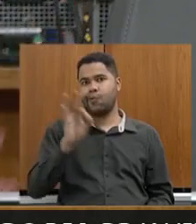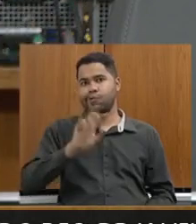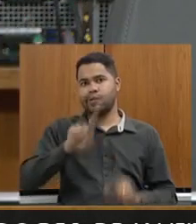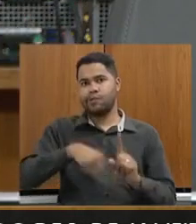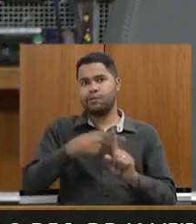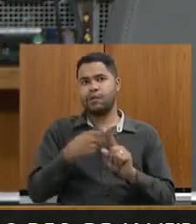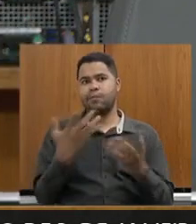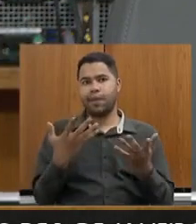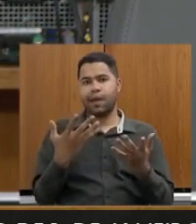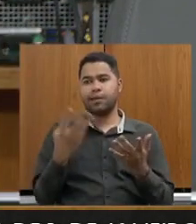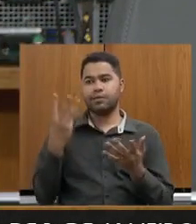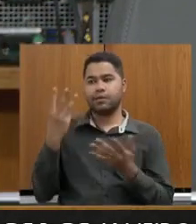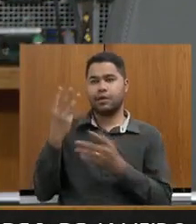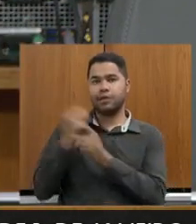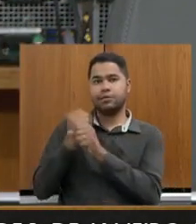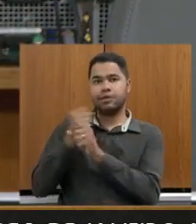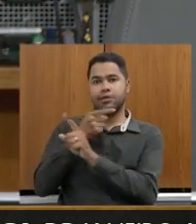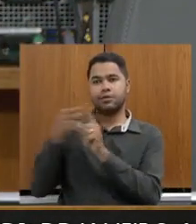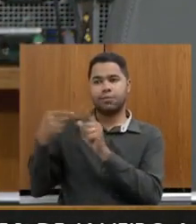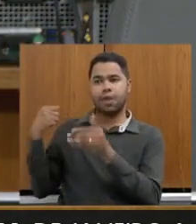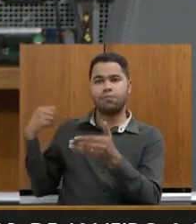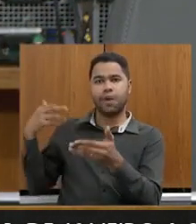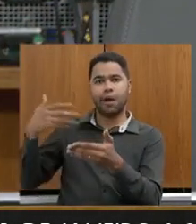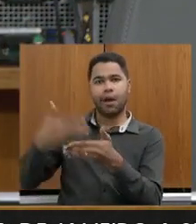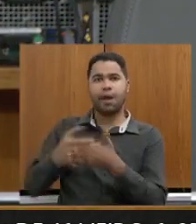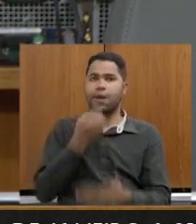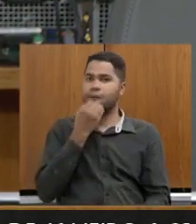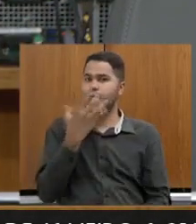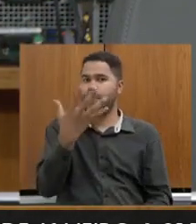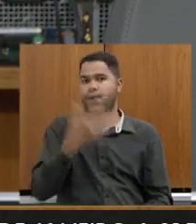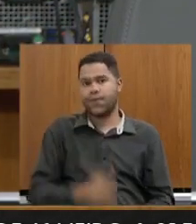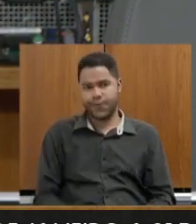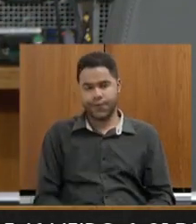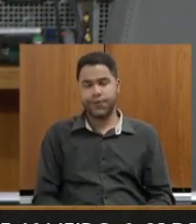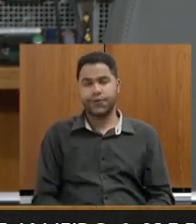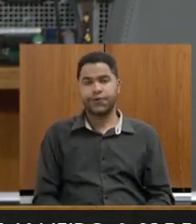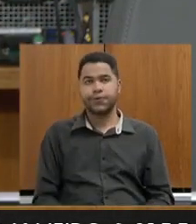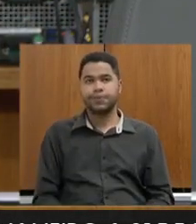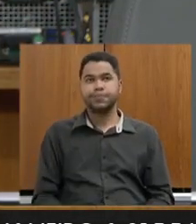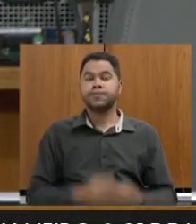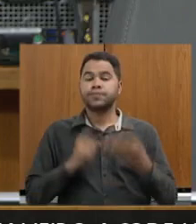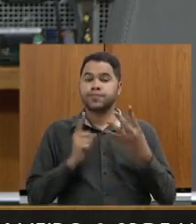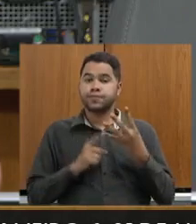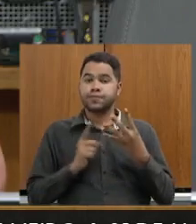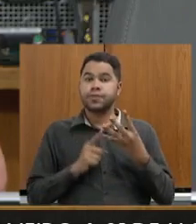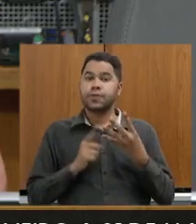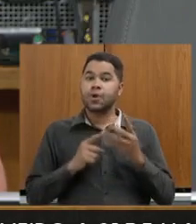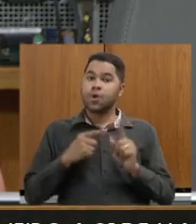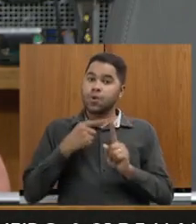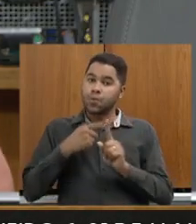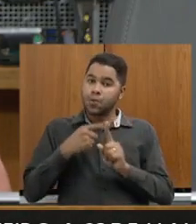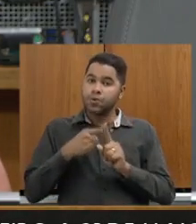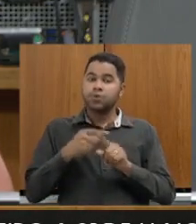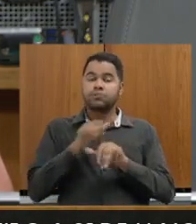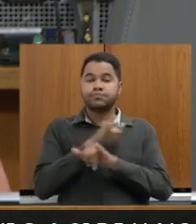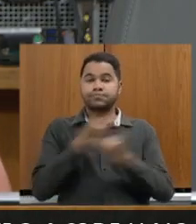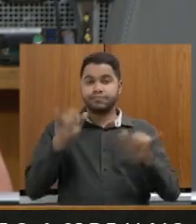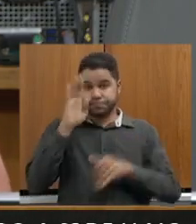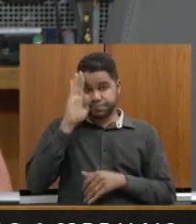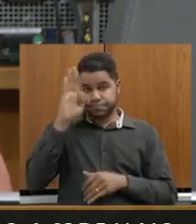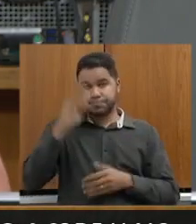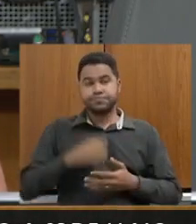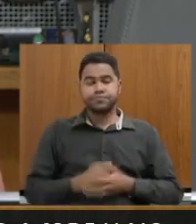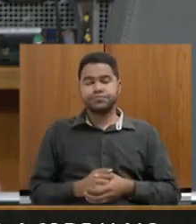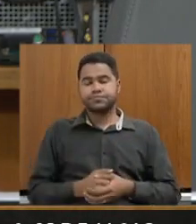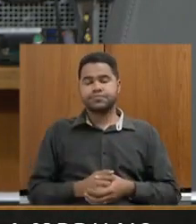né Nesses últimos três anos e meio muito bom a quarta é o quarto. Muito positivo que eu gostaria de sacar